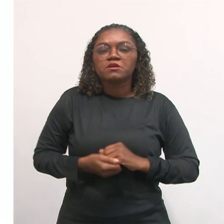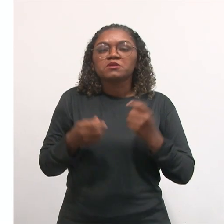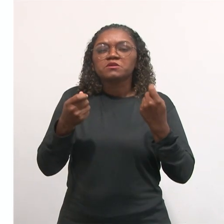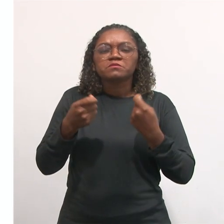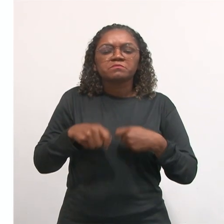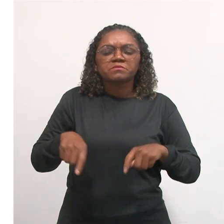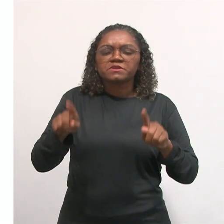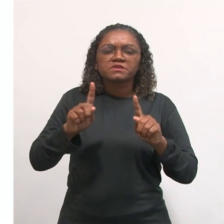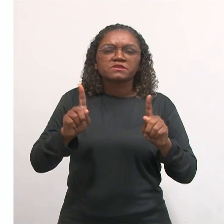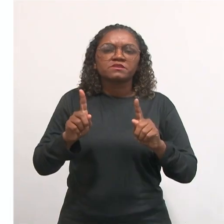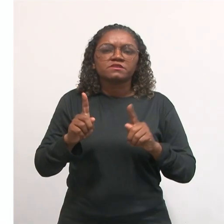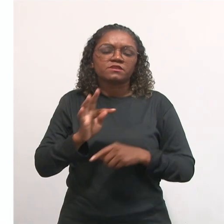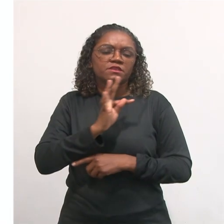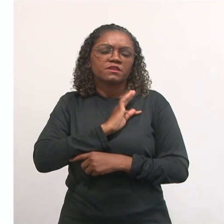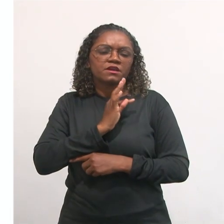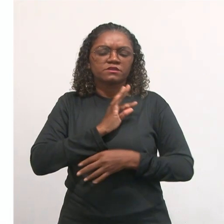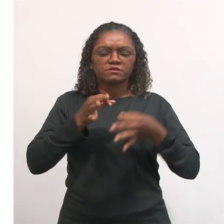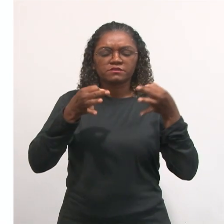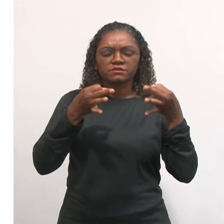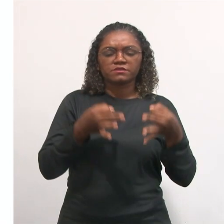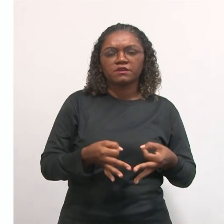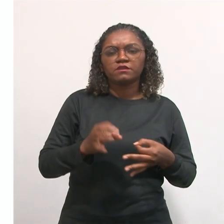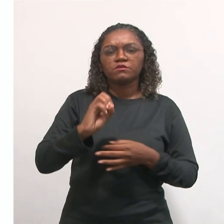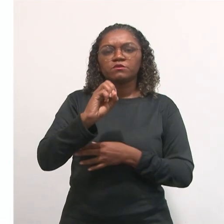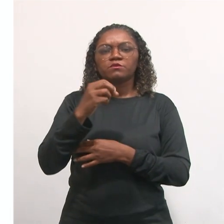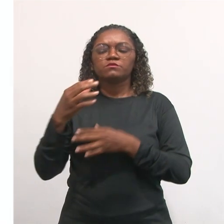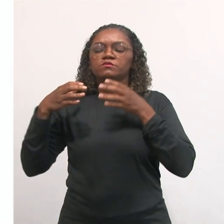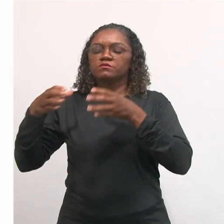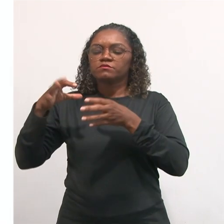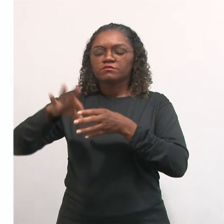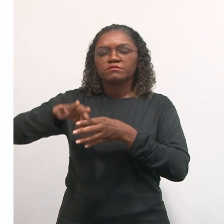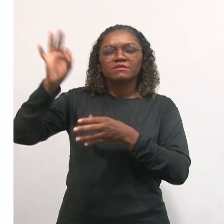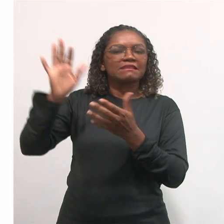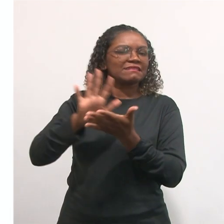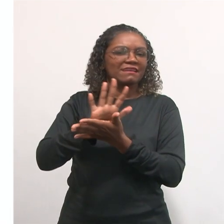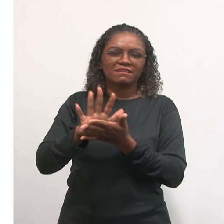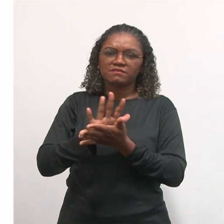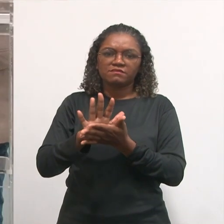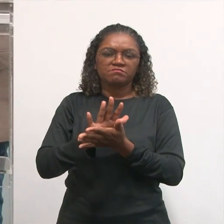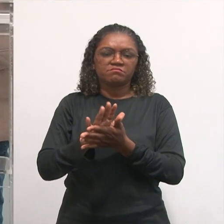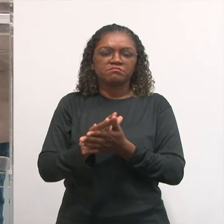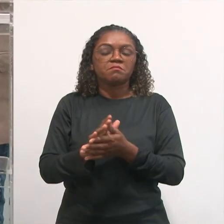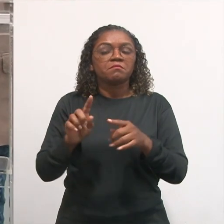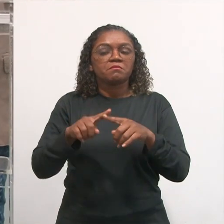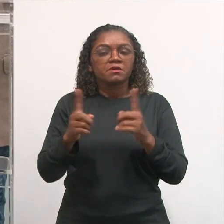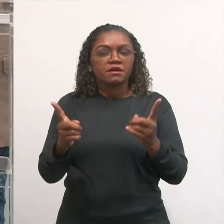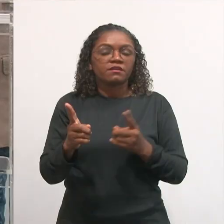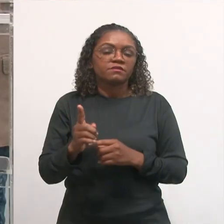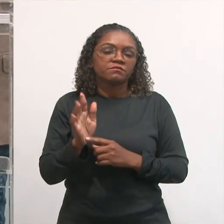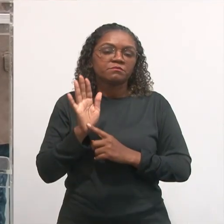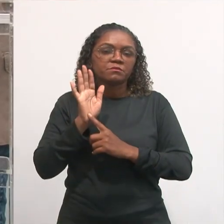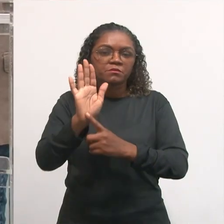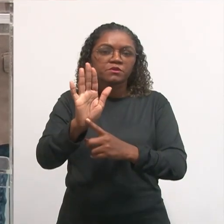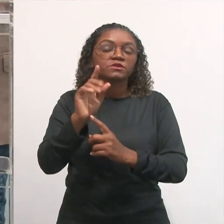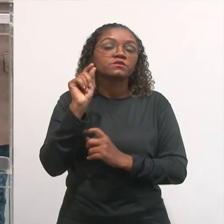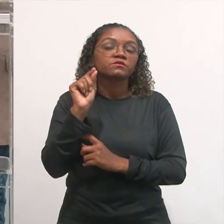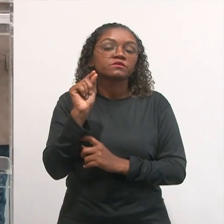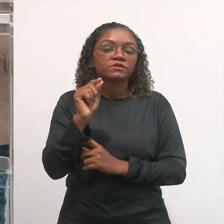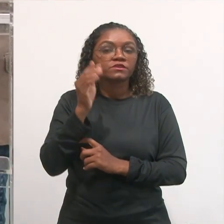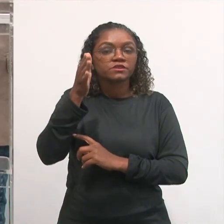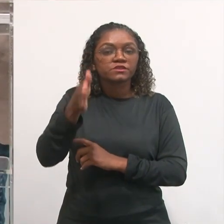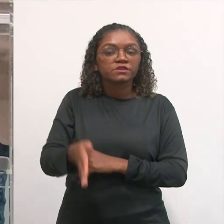faço um sorteio para fazer essa amostragem. Então, eu pego essa amostragem e aí essa amostragem não